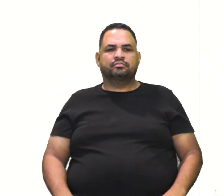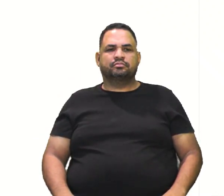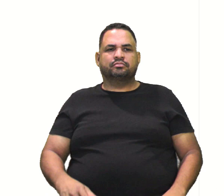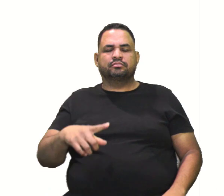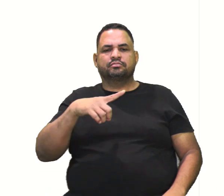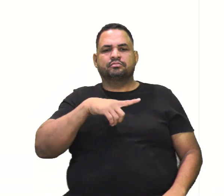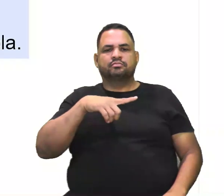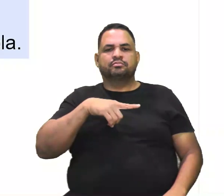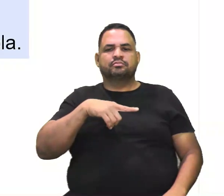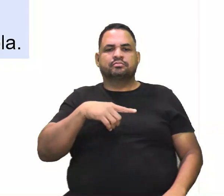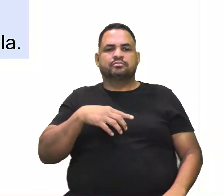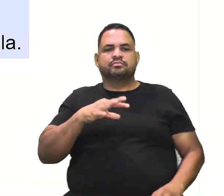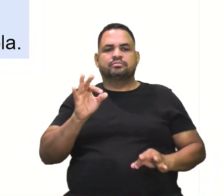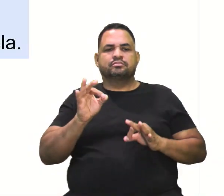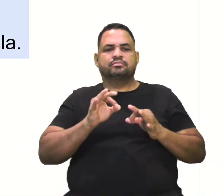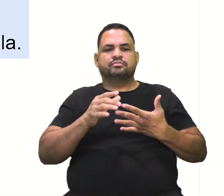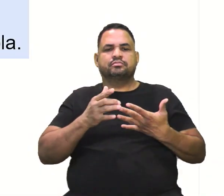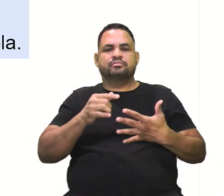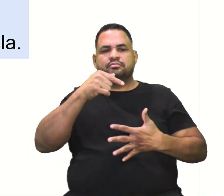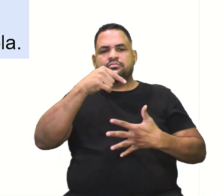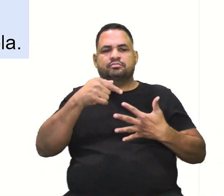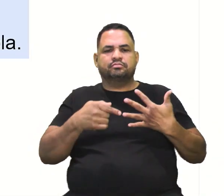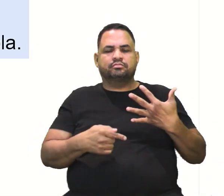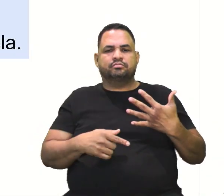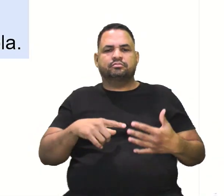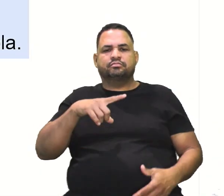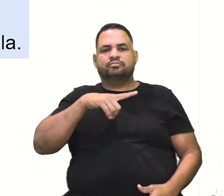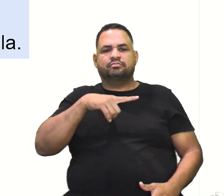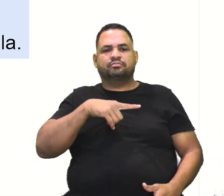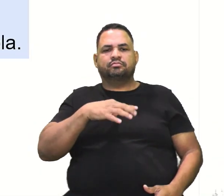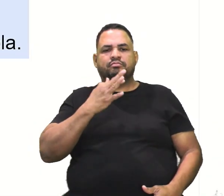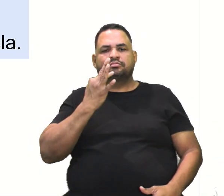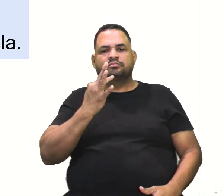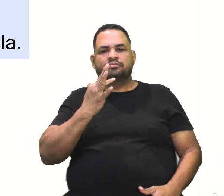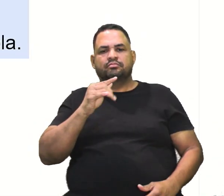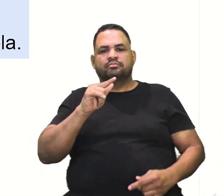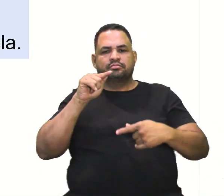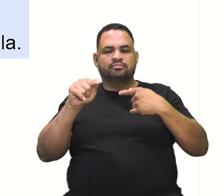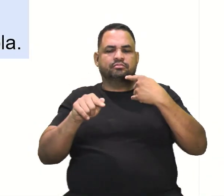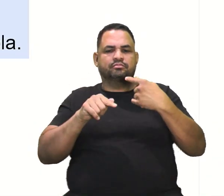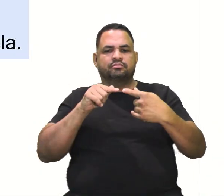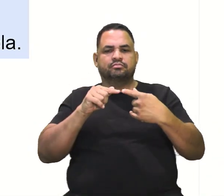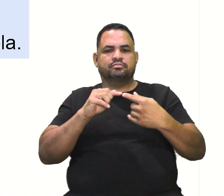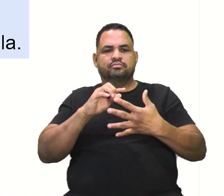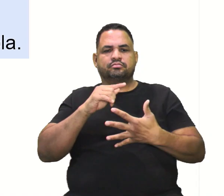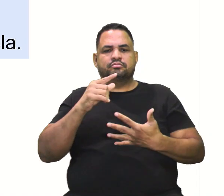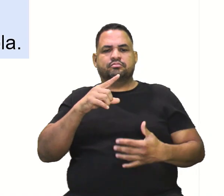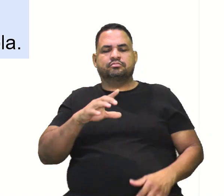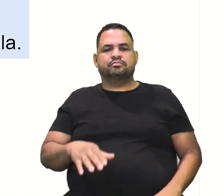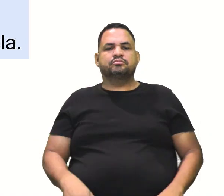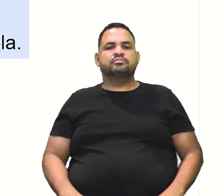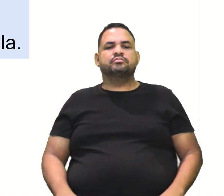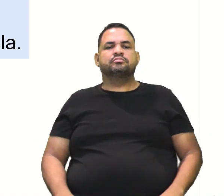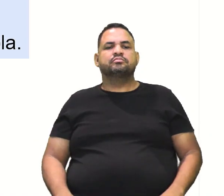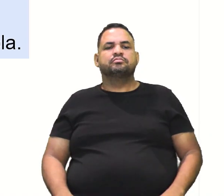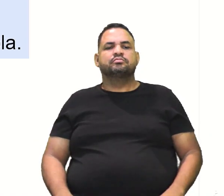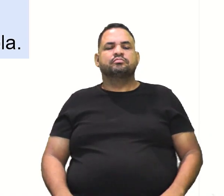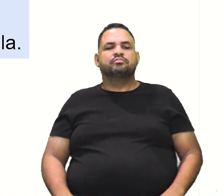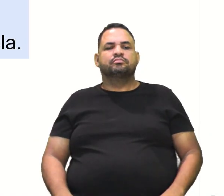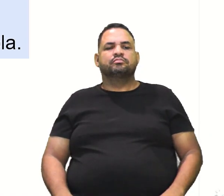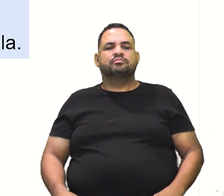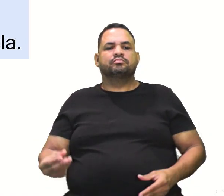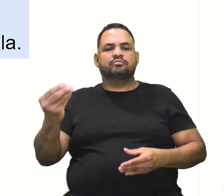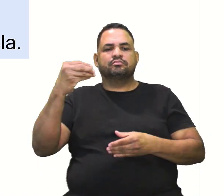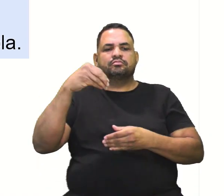Aí nós temos a parábola formada, olha lá que bonitinho. Na parábola nós temos o foco da parábola. Esse foco geralmente